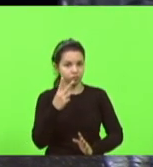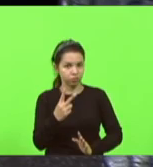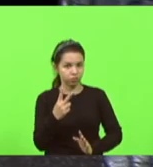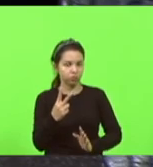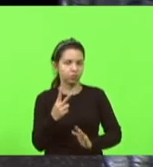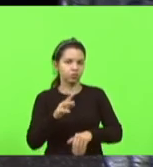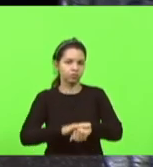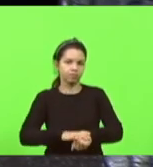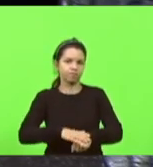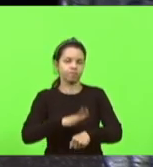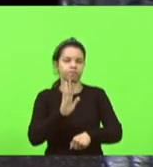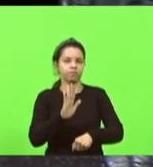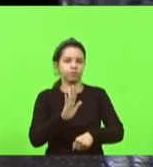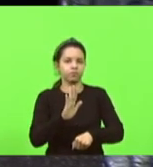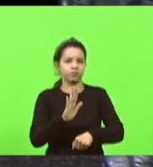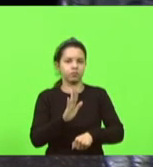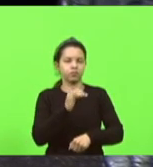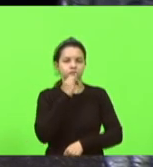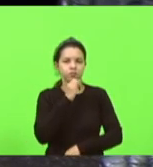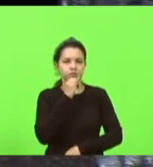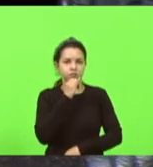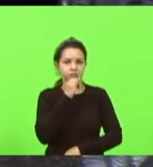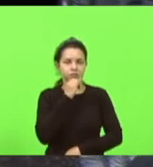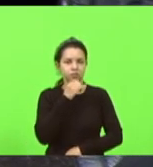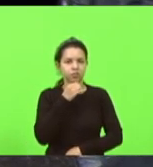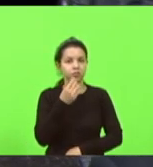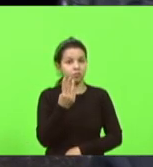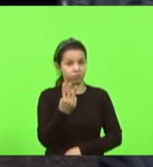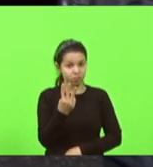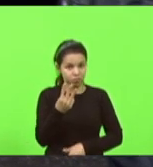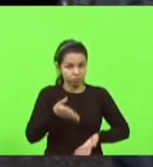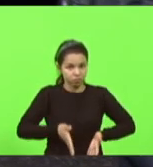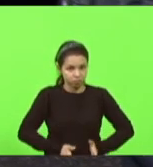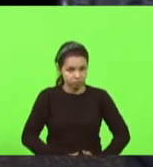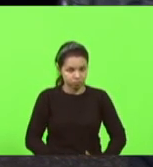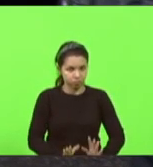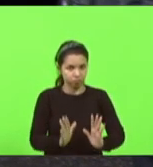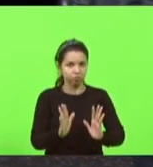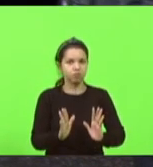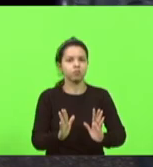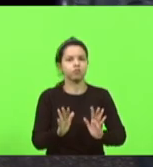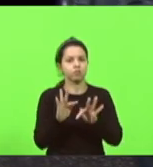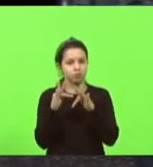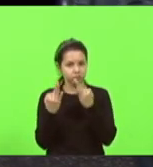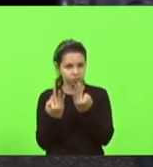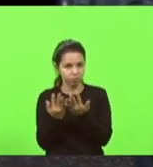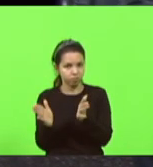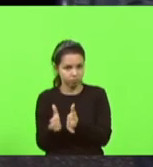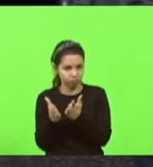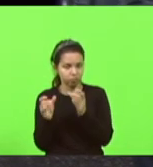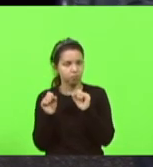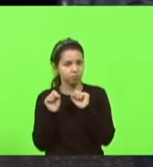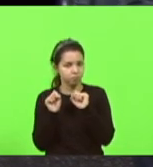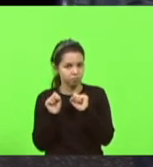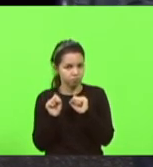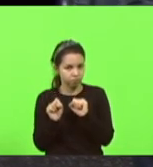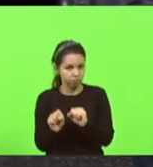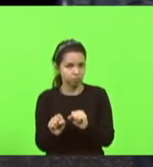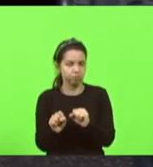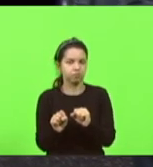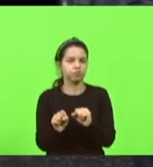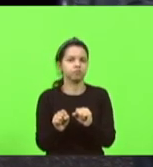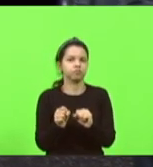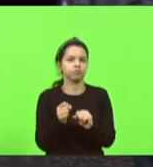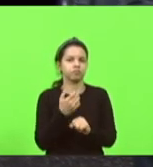seja, a partir de trigêmeos, uma família carente pode solicitar ao governo do Estado o pagamento de uma pensão.